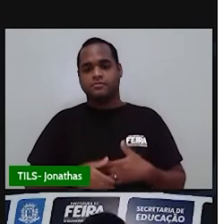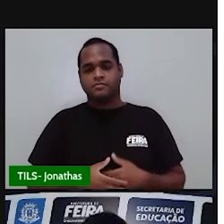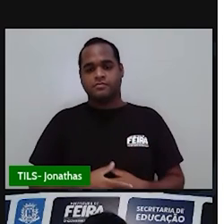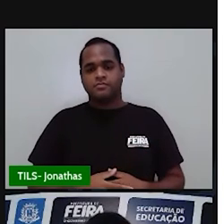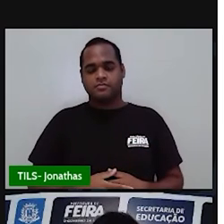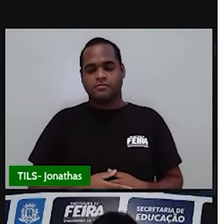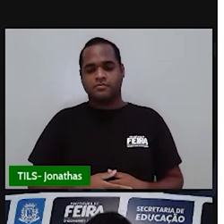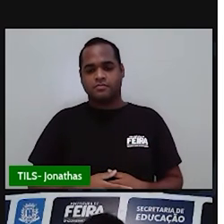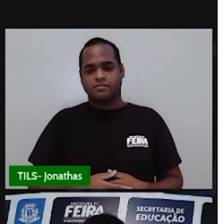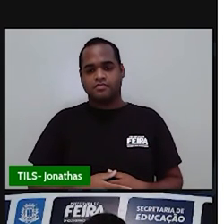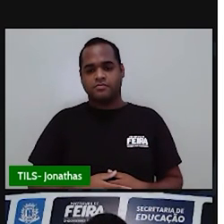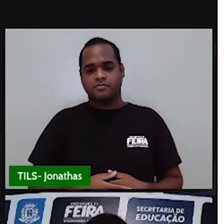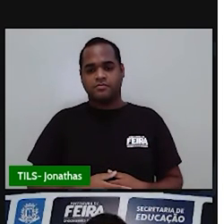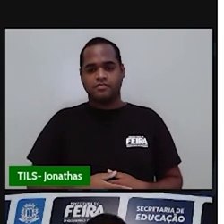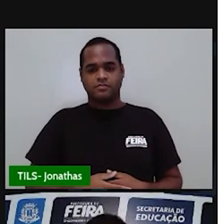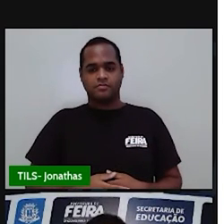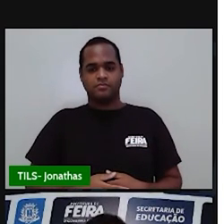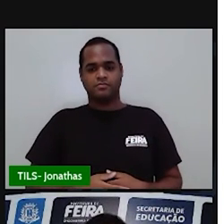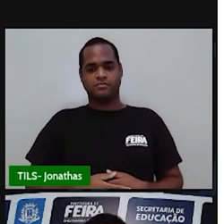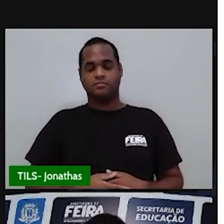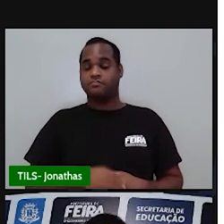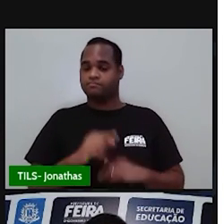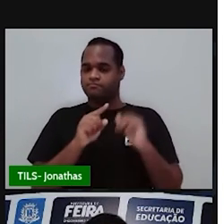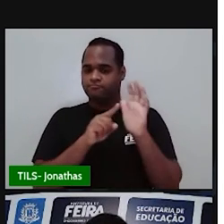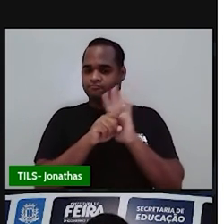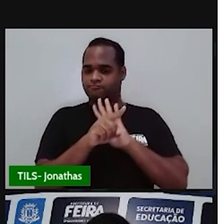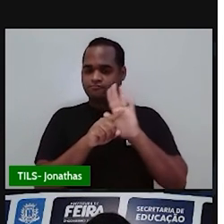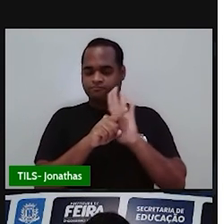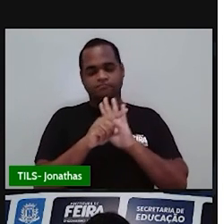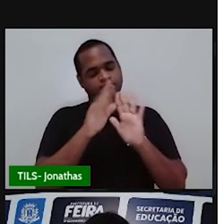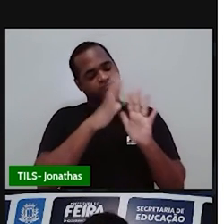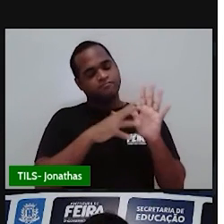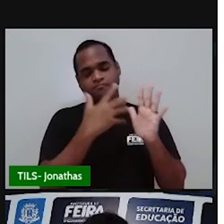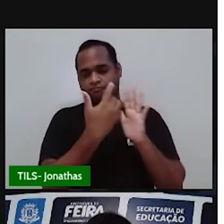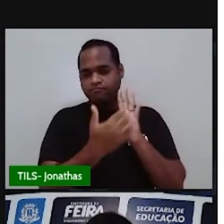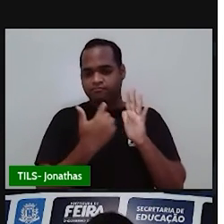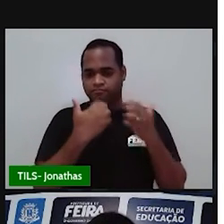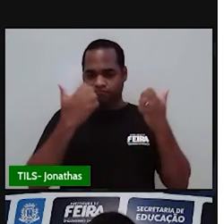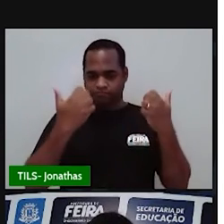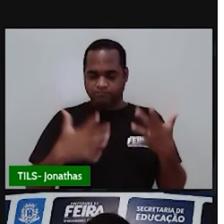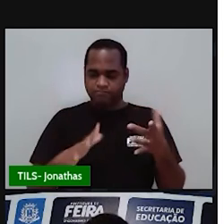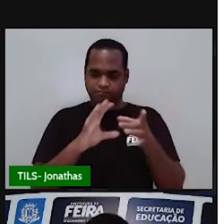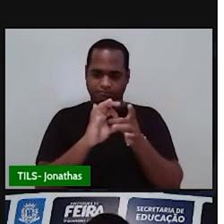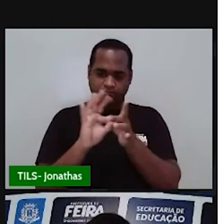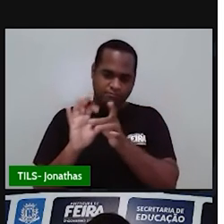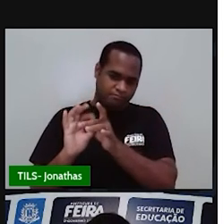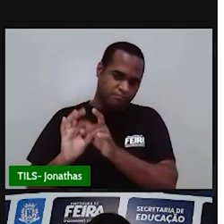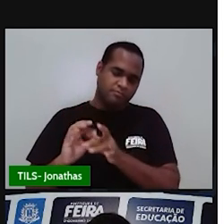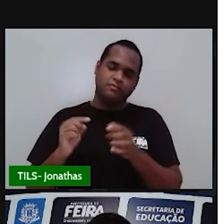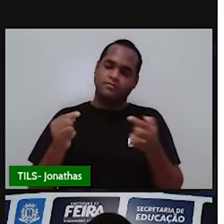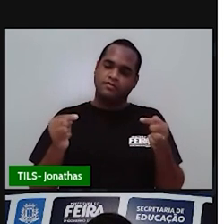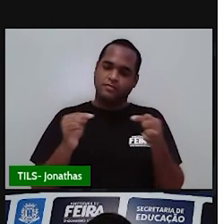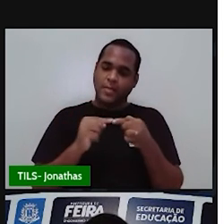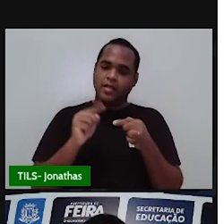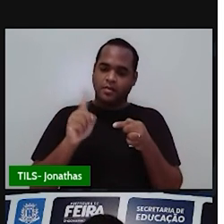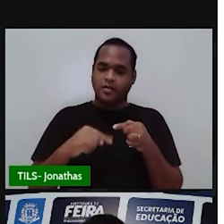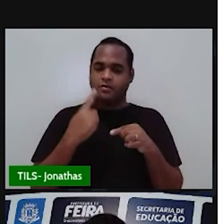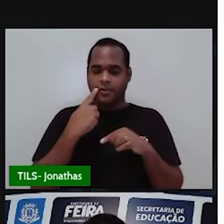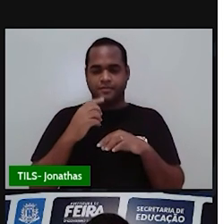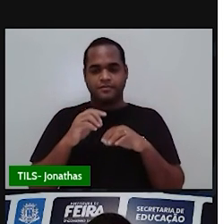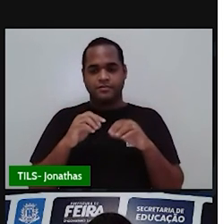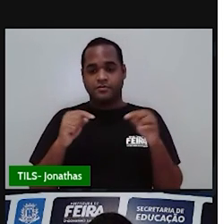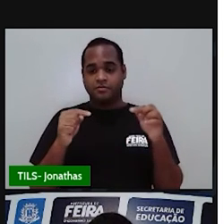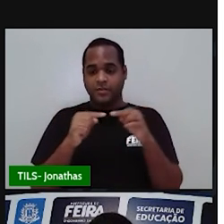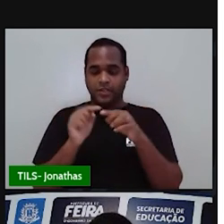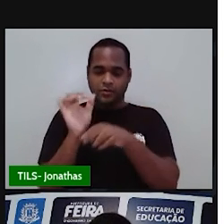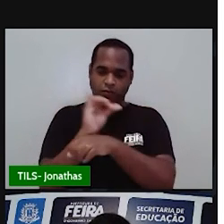Essas perguntas, esse formuláriozinho, vai estar disponível nessa aula, certo? Lá no canal do